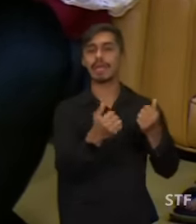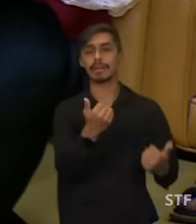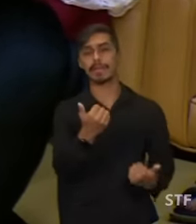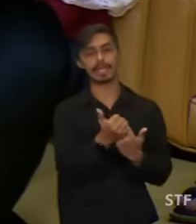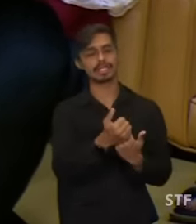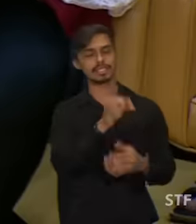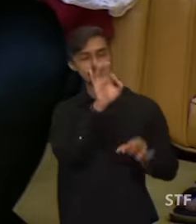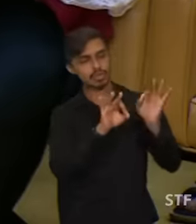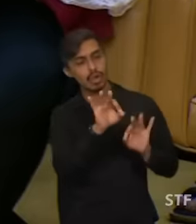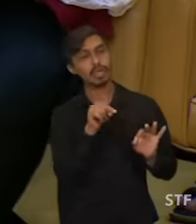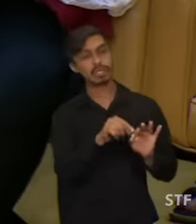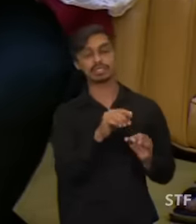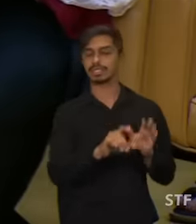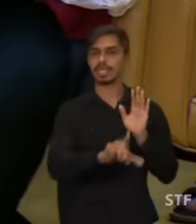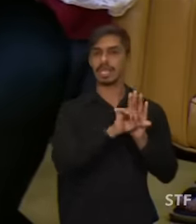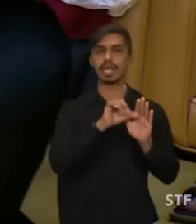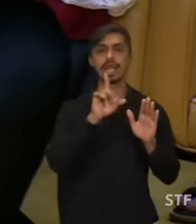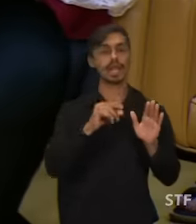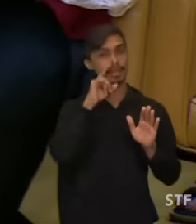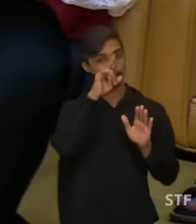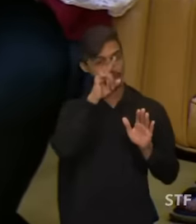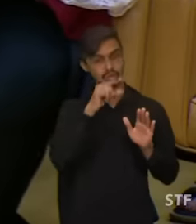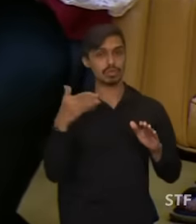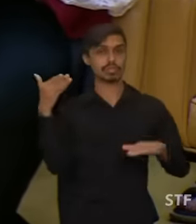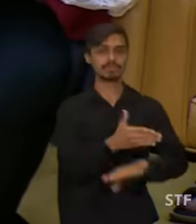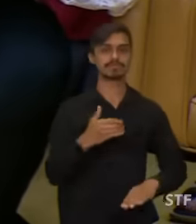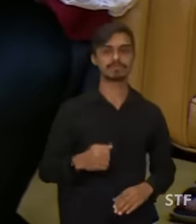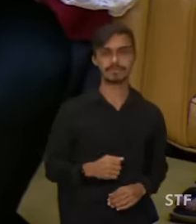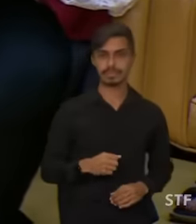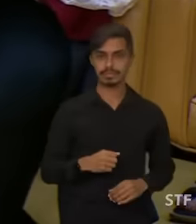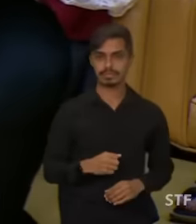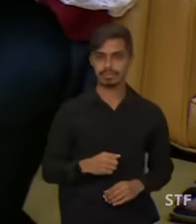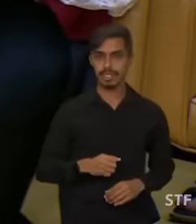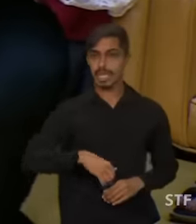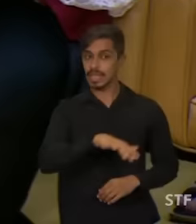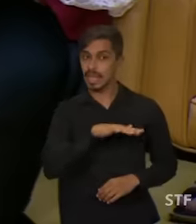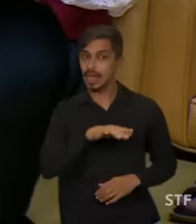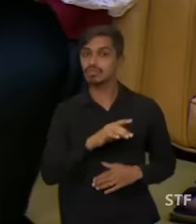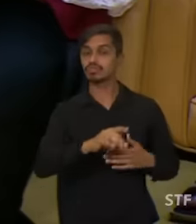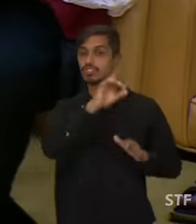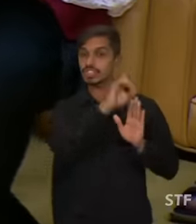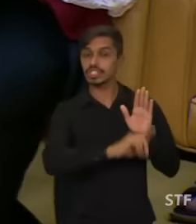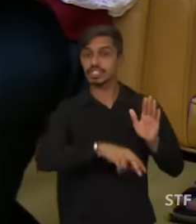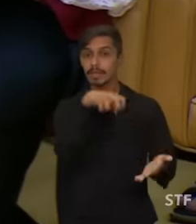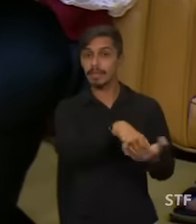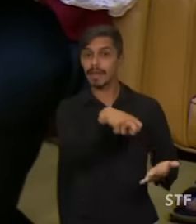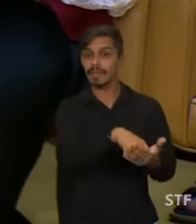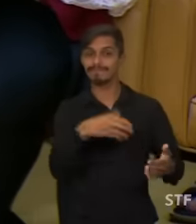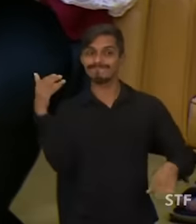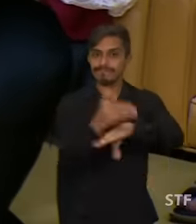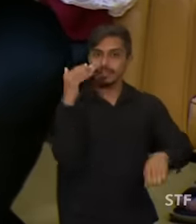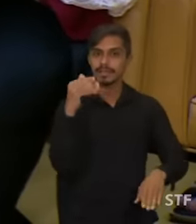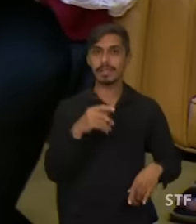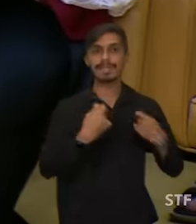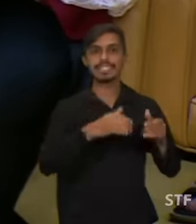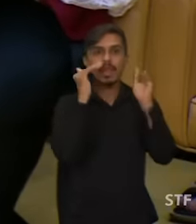da legalidade é algo muito perigoso, especialmente em um campo como o direito penal, onde vige a estrita